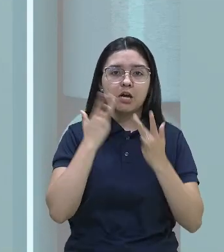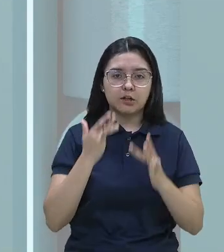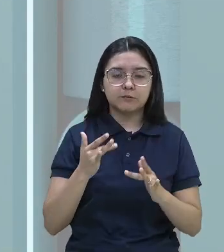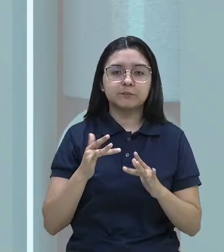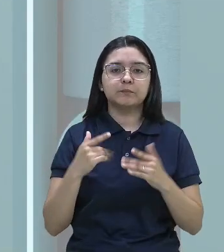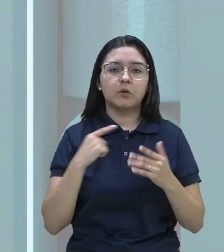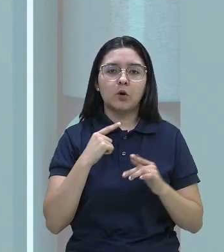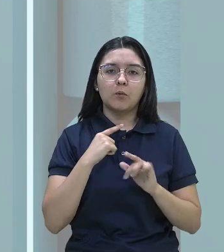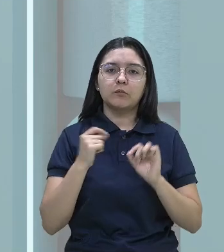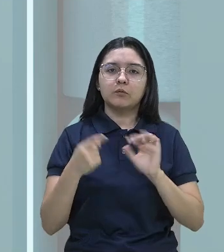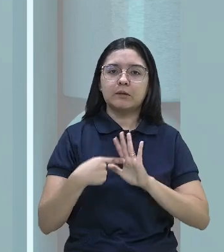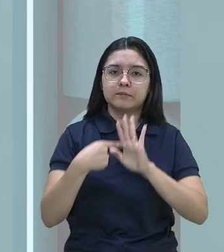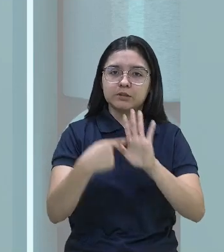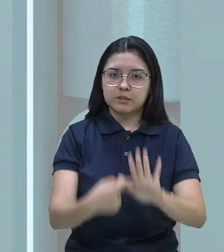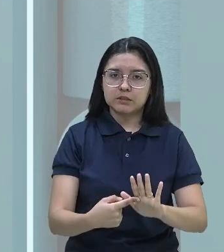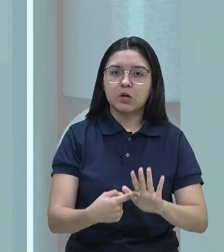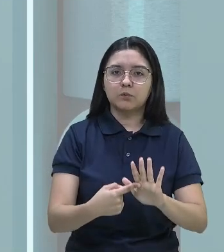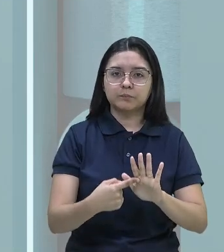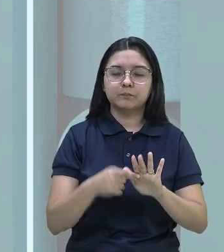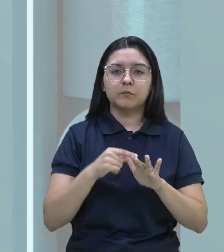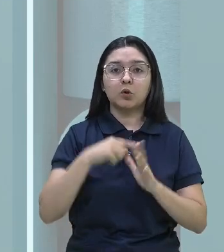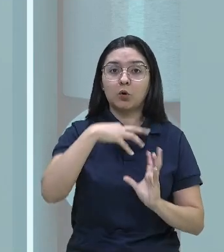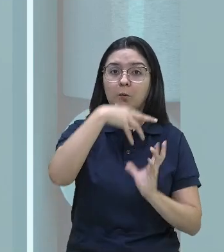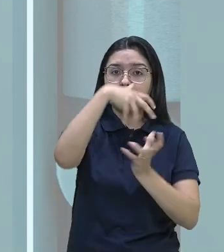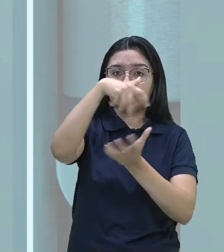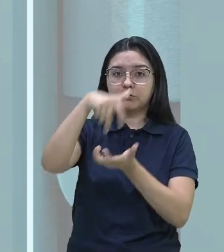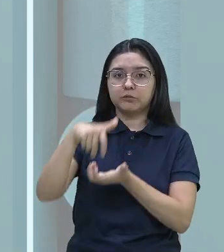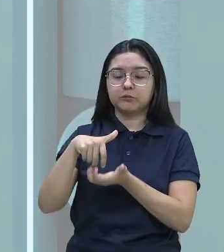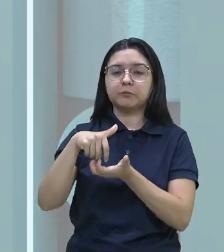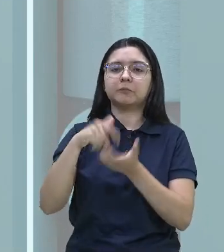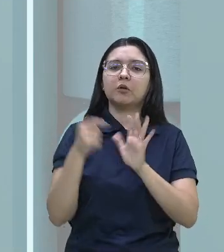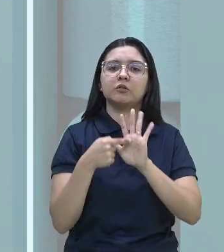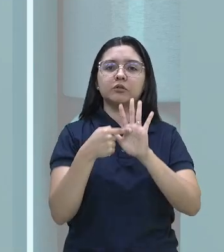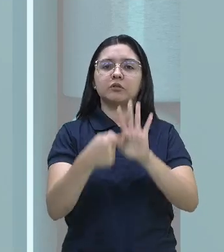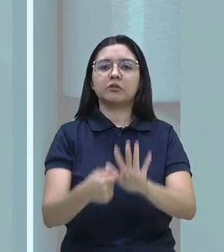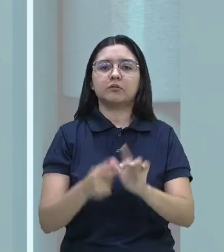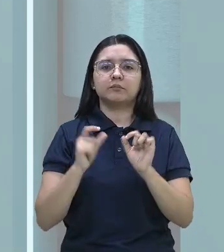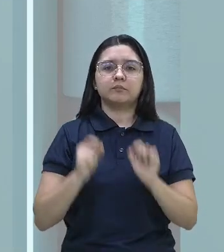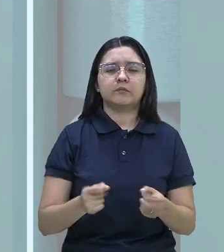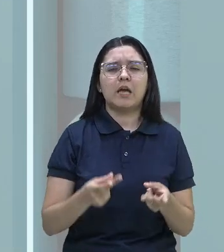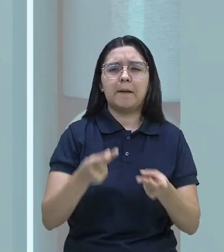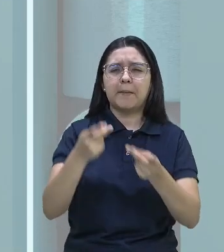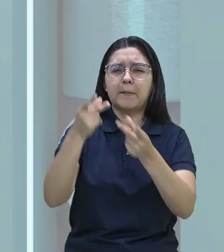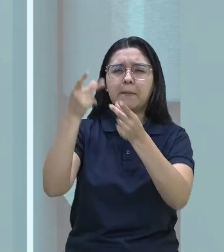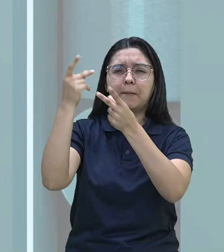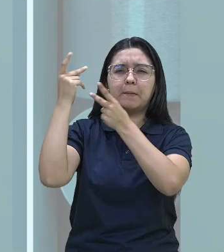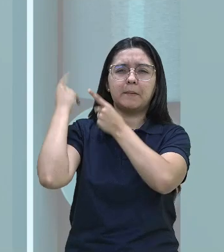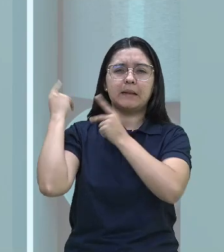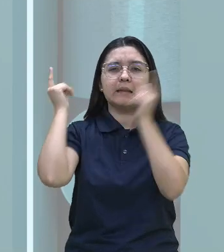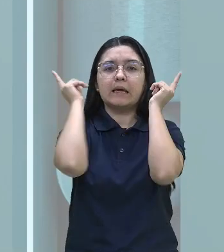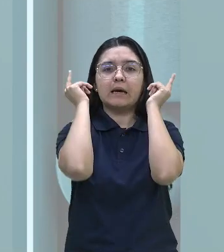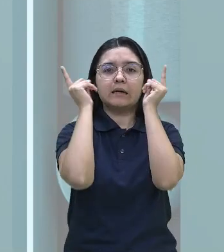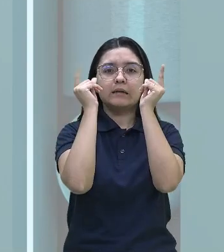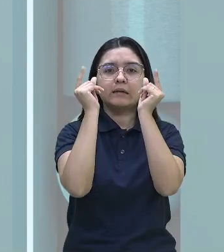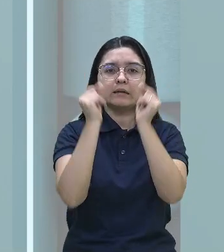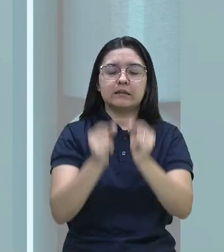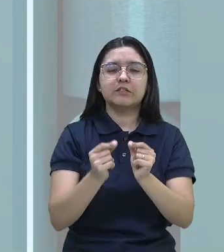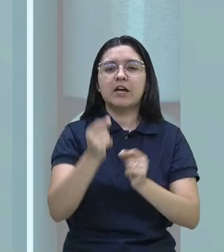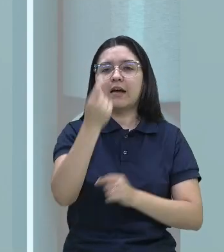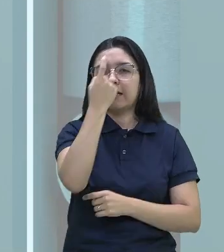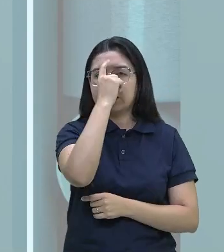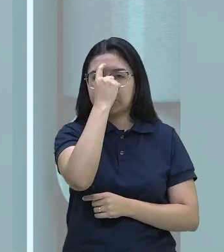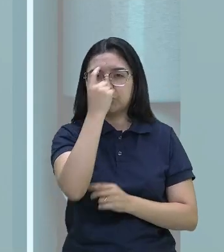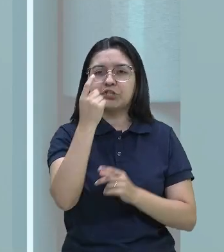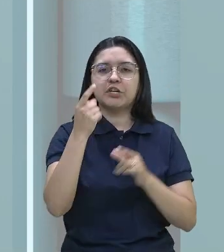enquanto encenação, né, no mundo, abordando desde os primórdios, que era a Grécia, passando pela Índia,